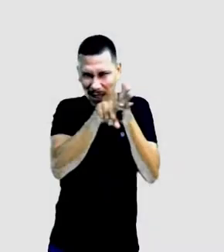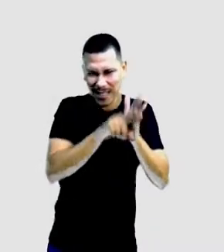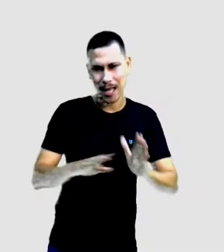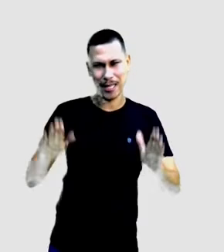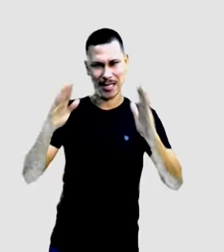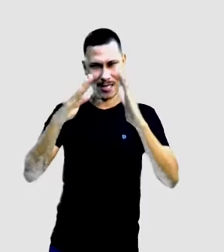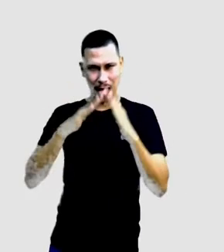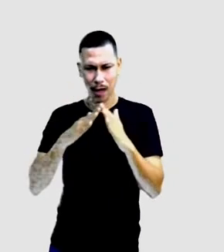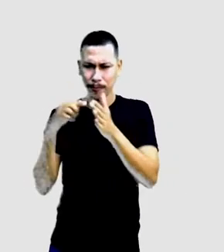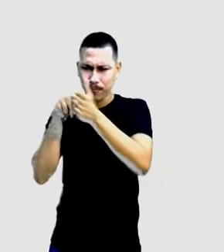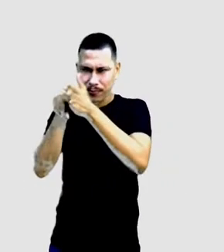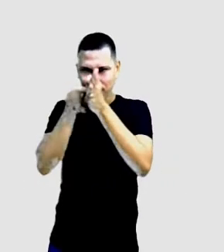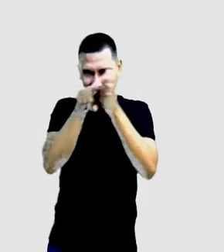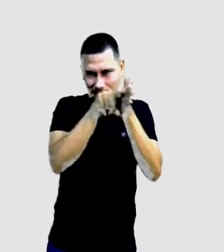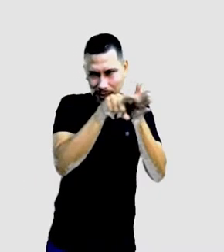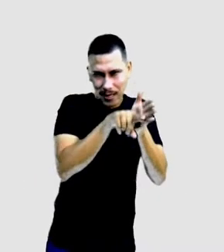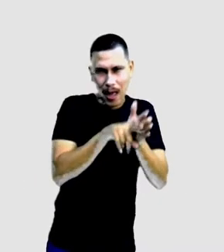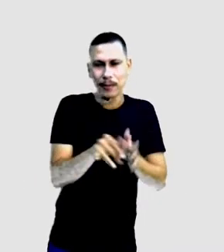iriam pesquisar